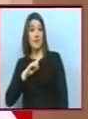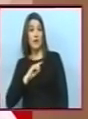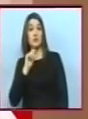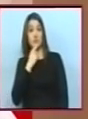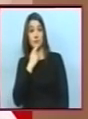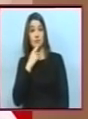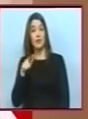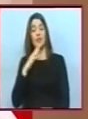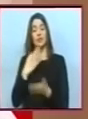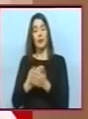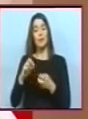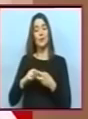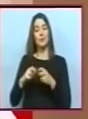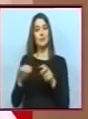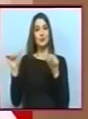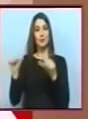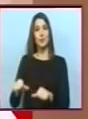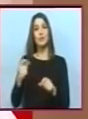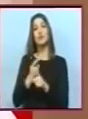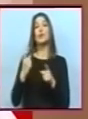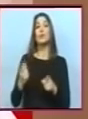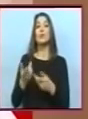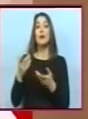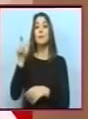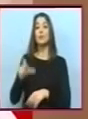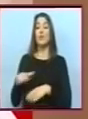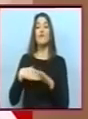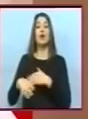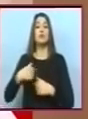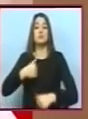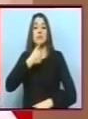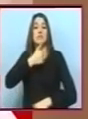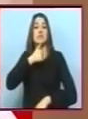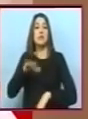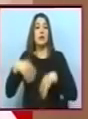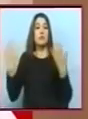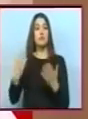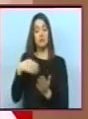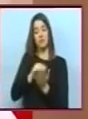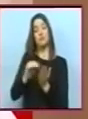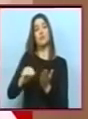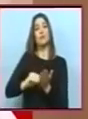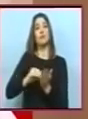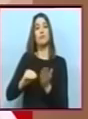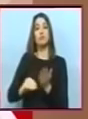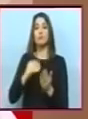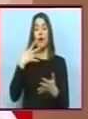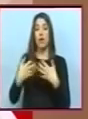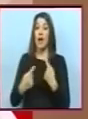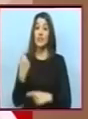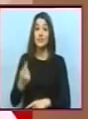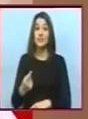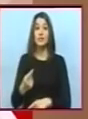que causam mais problemas, porque a pessoa faz aquilo que quer e, portanto, aquilo que quer, muitas vezes,